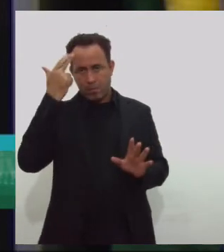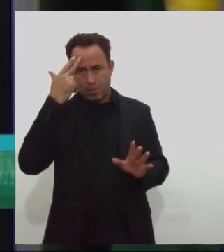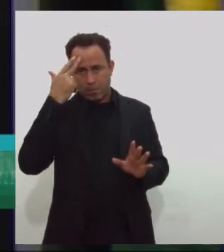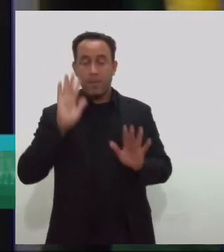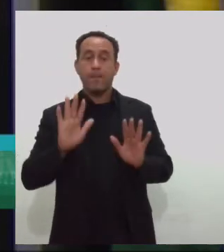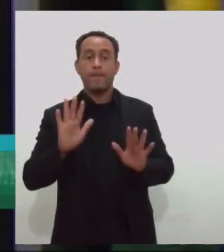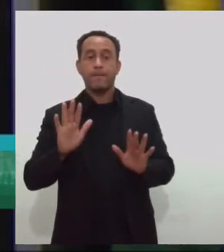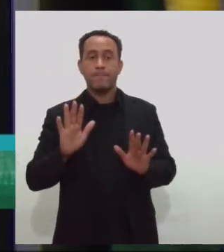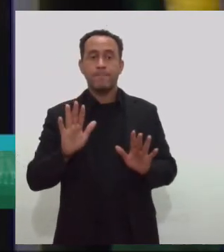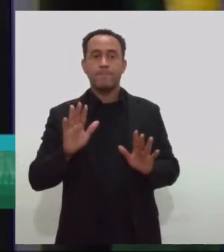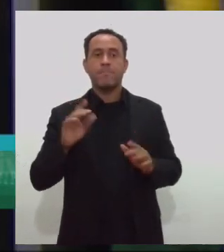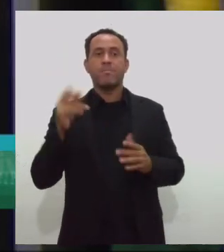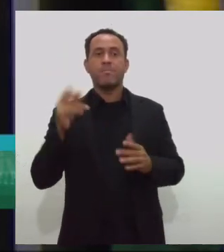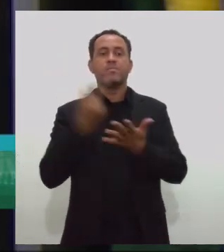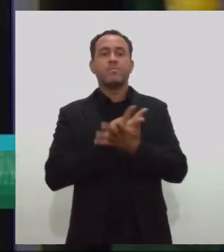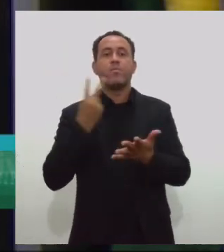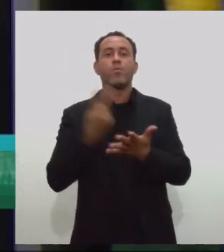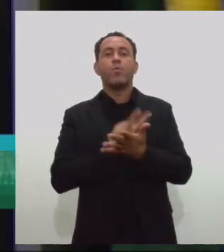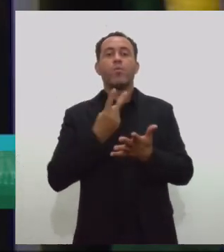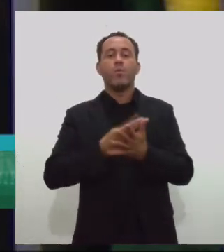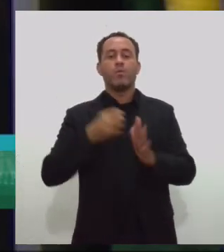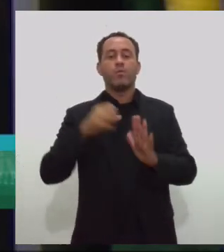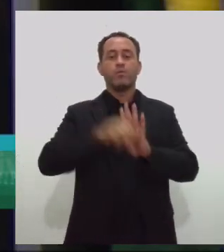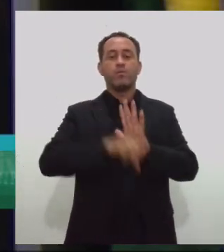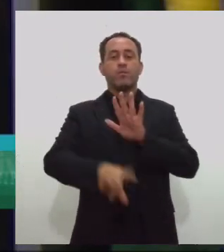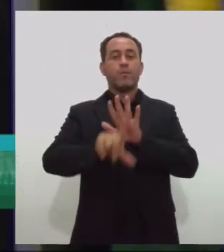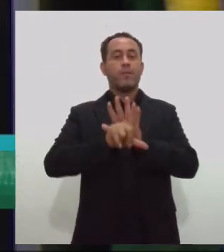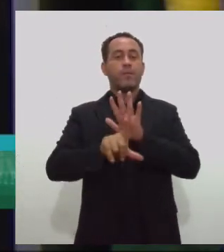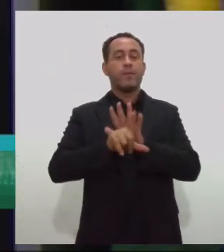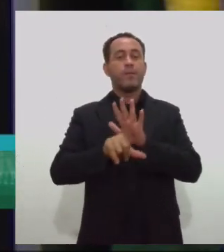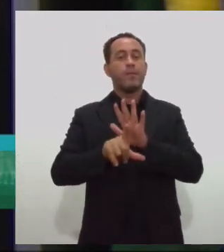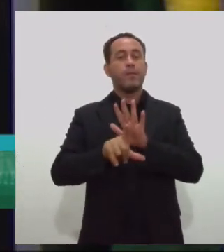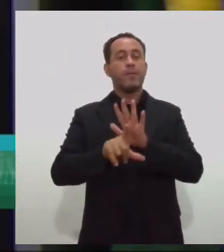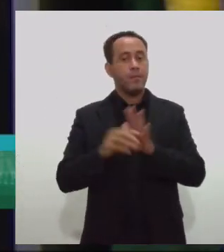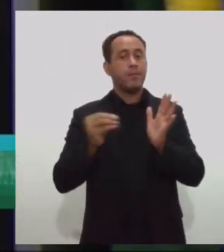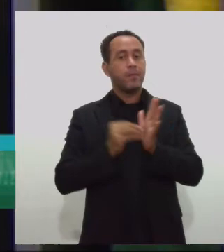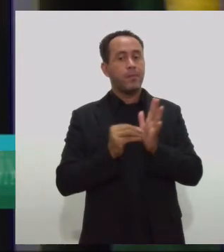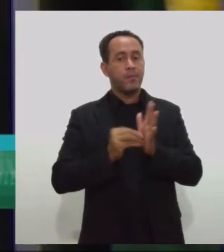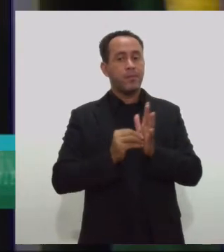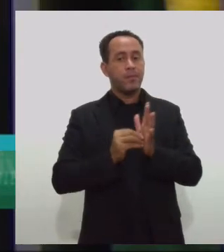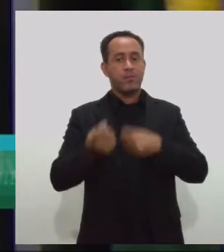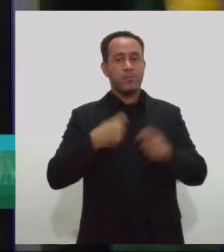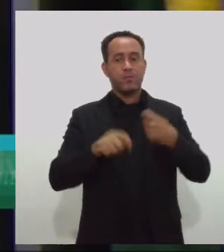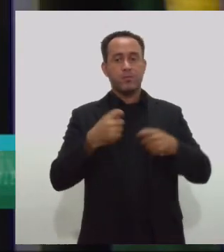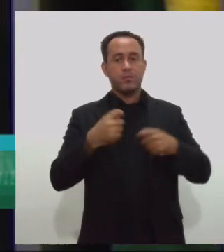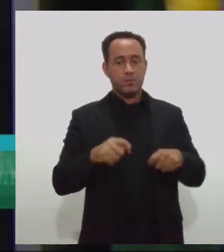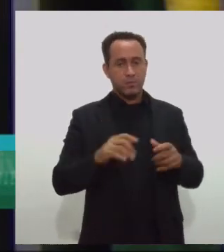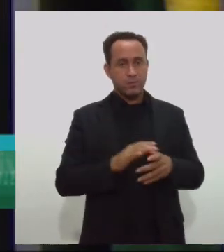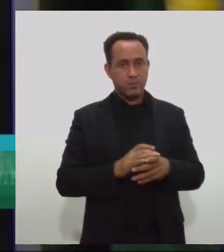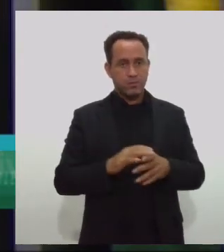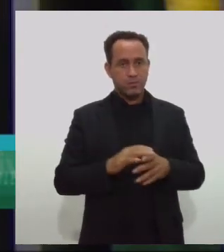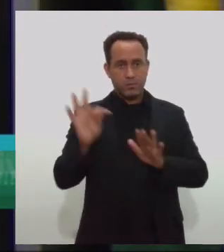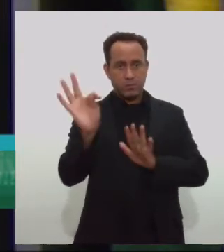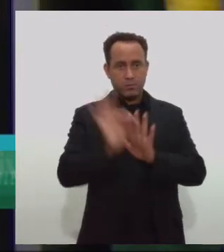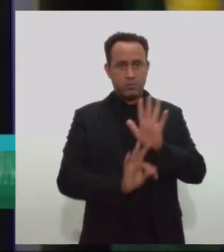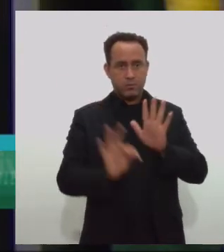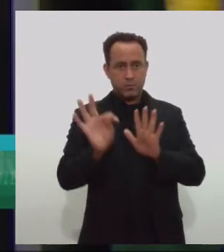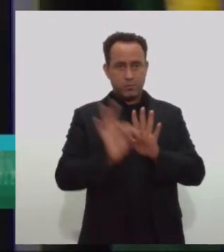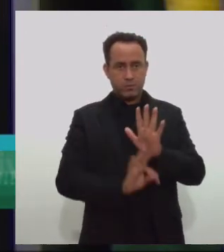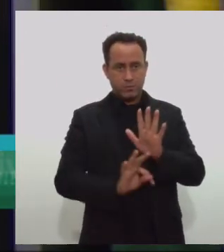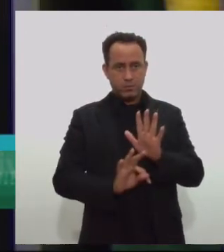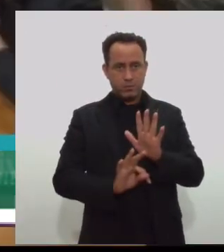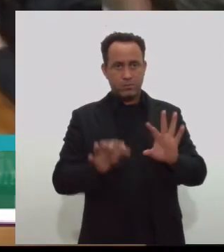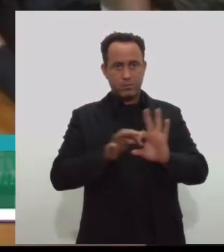nenhuma, é uma negligência que seria punida pela lei de improbidade administrativa. Este texto legaliza